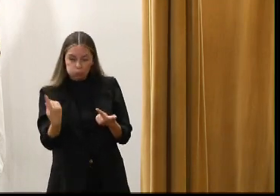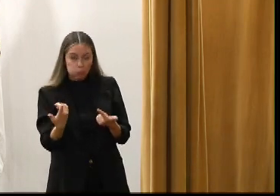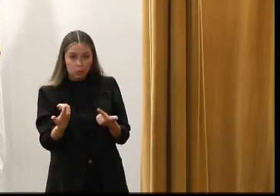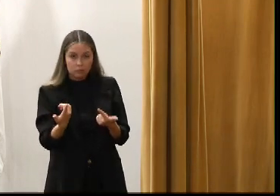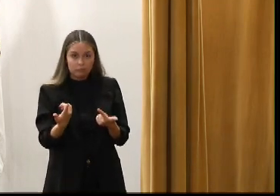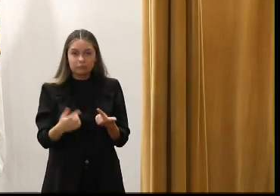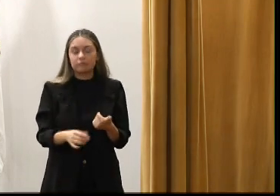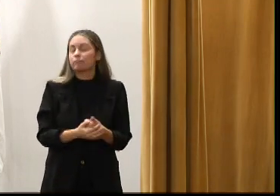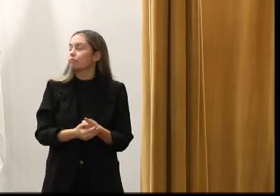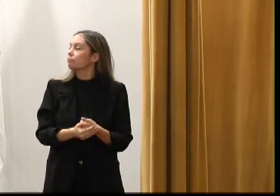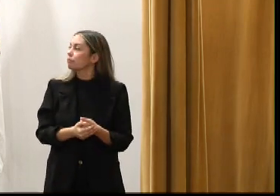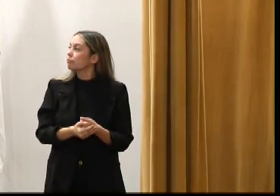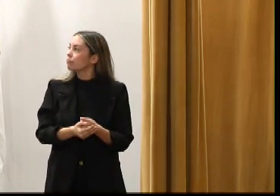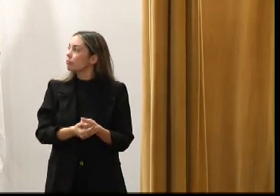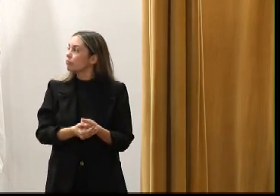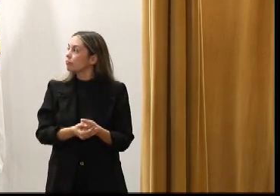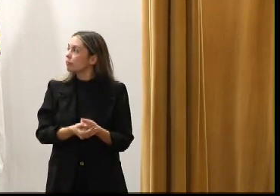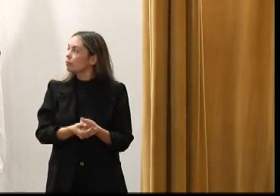América do Sul.